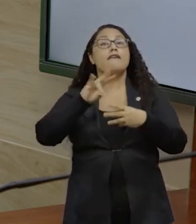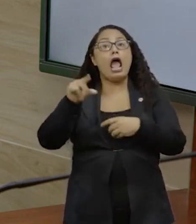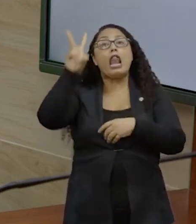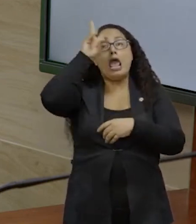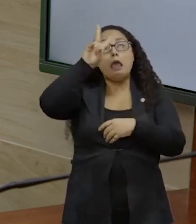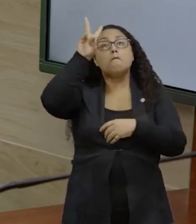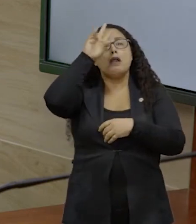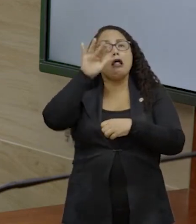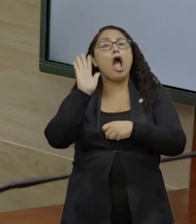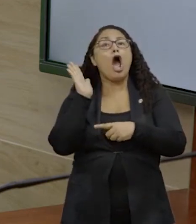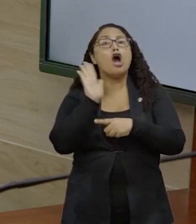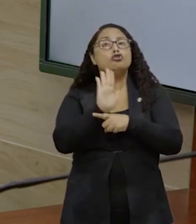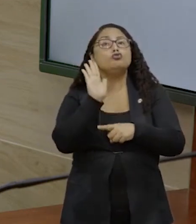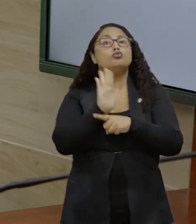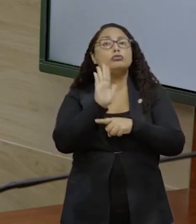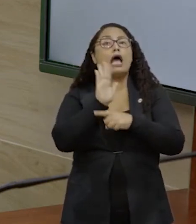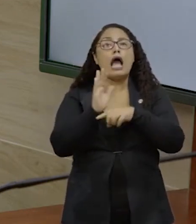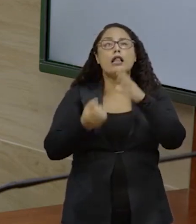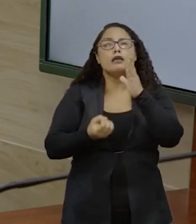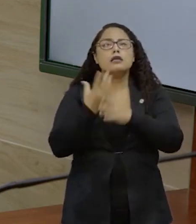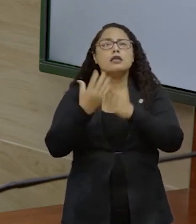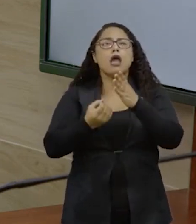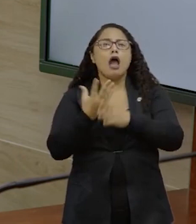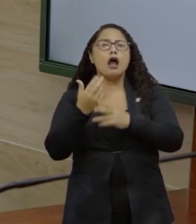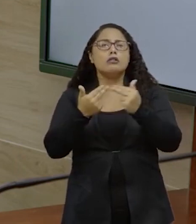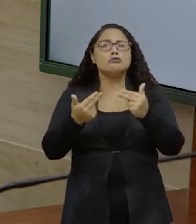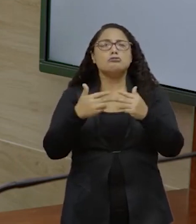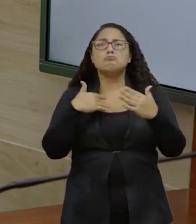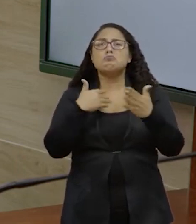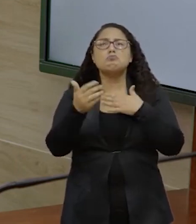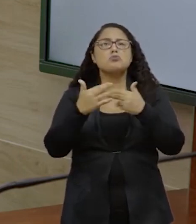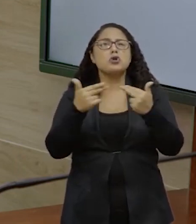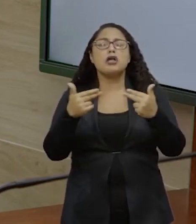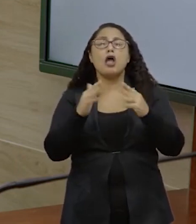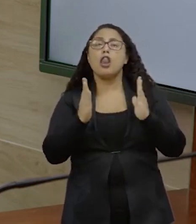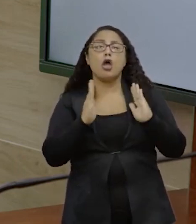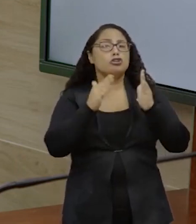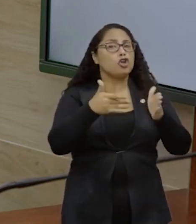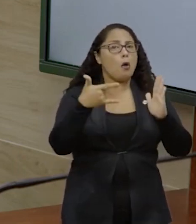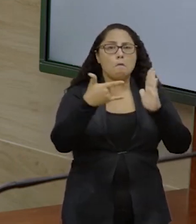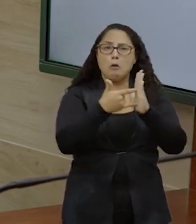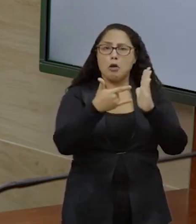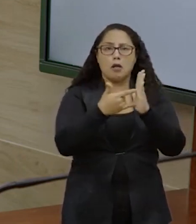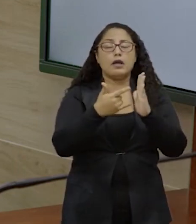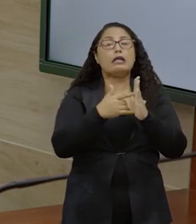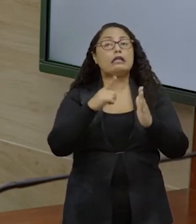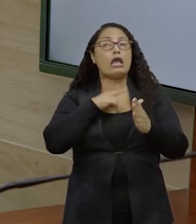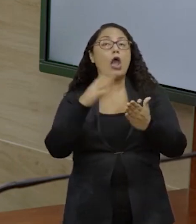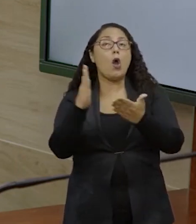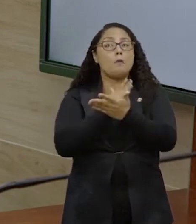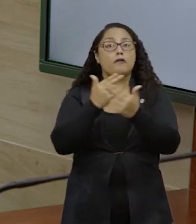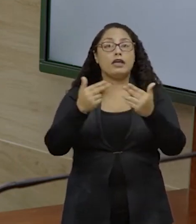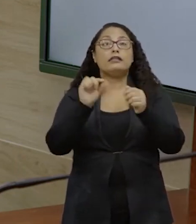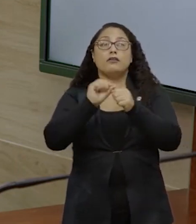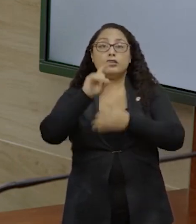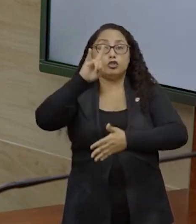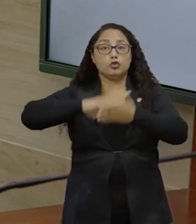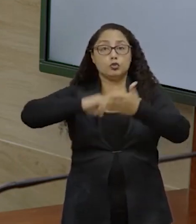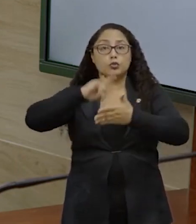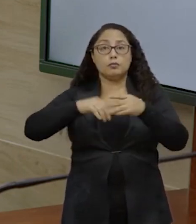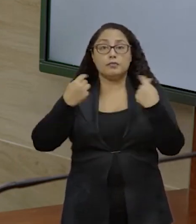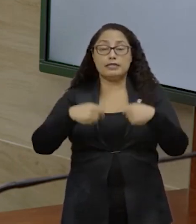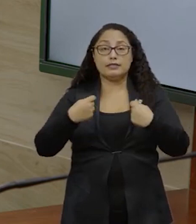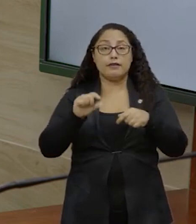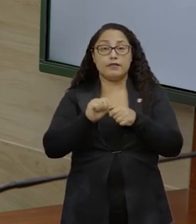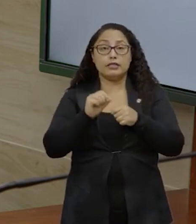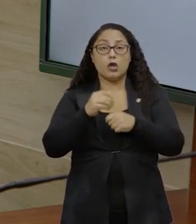lembrando, ele vai me ajudando a construir, seja lá o que eu estou fazendo. Não apenas do lado da programação, né? Teve até uma vez que eu fiz um documento, né? Eu precisava